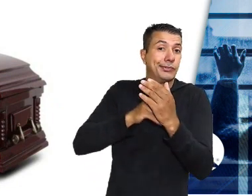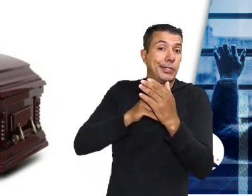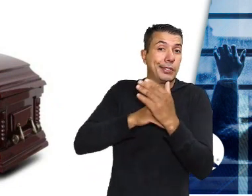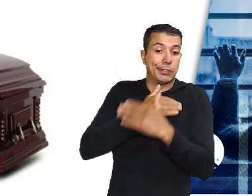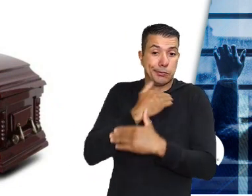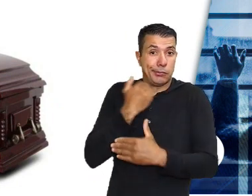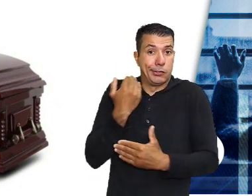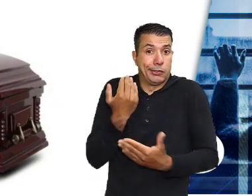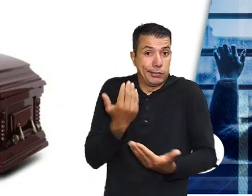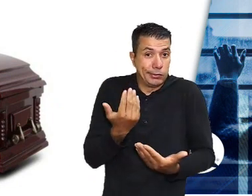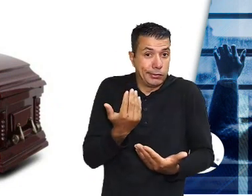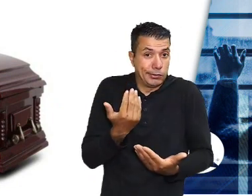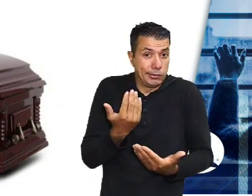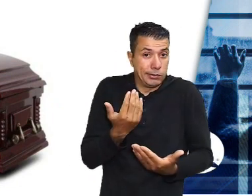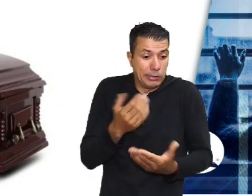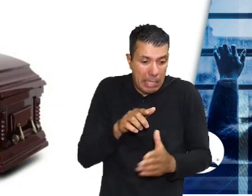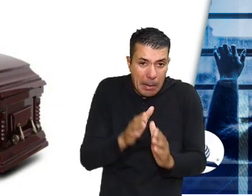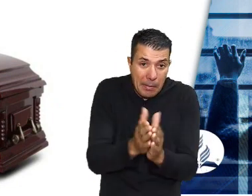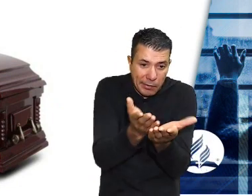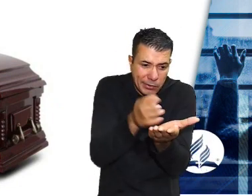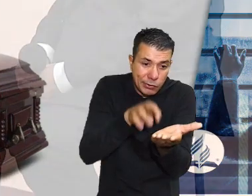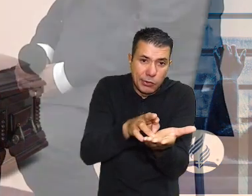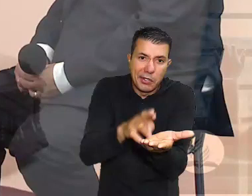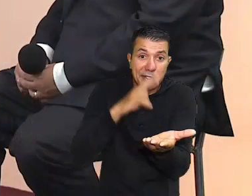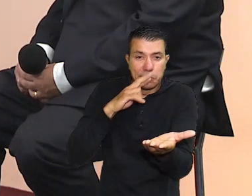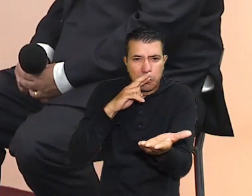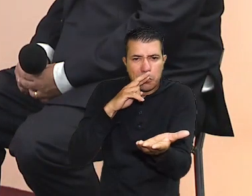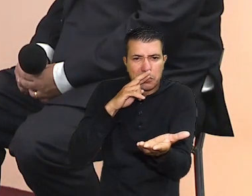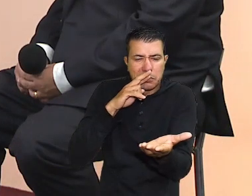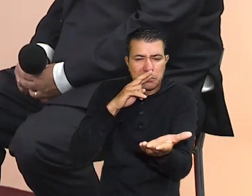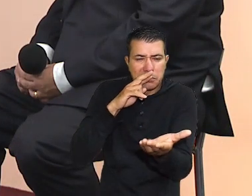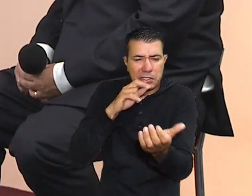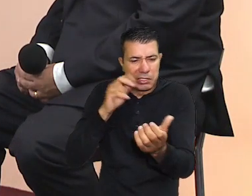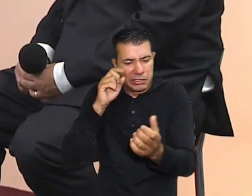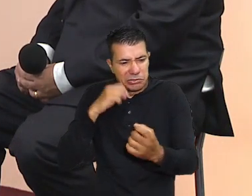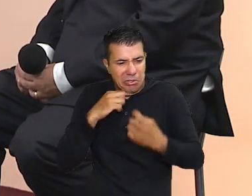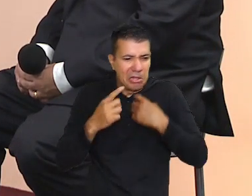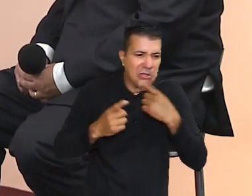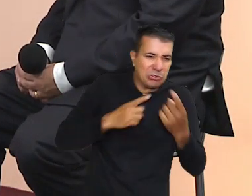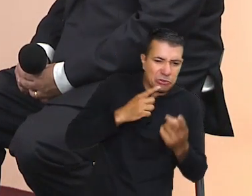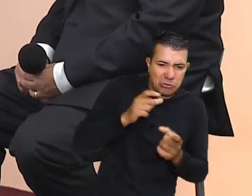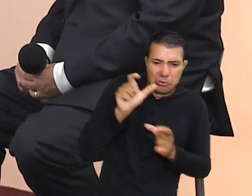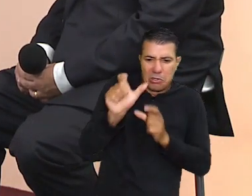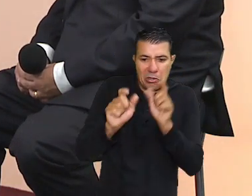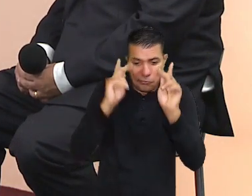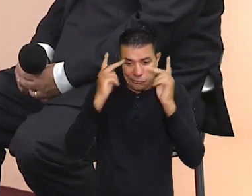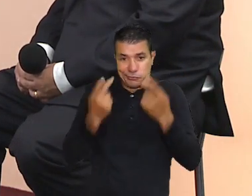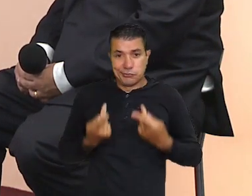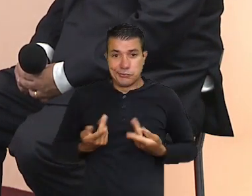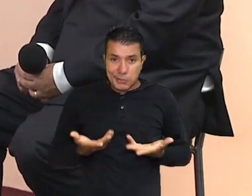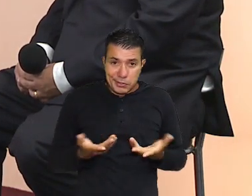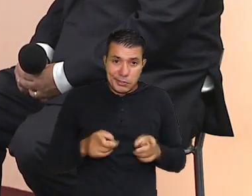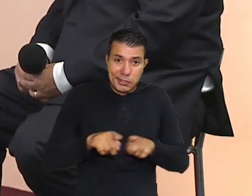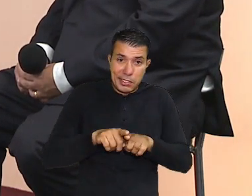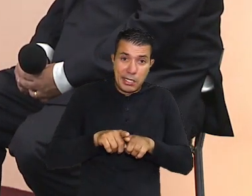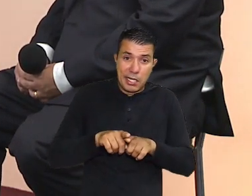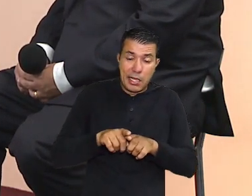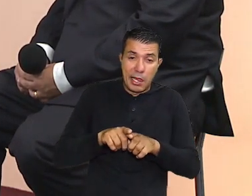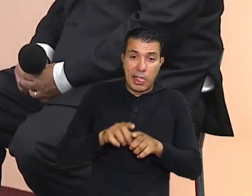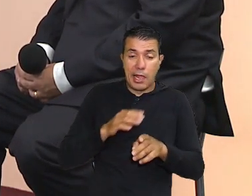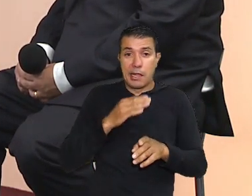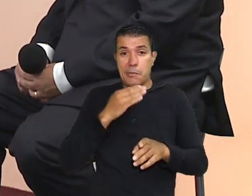a resposta para as inquietações do ser humano? A verdade é que nós não nascemos para morrer. A morte, ela foi uma